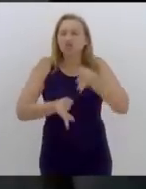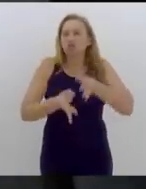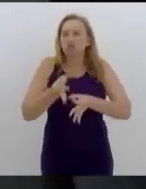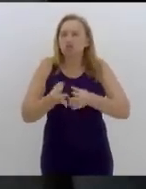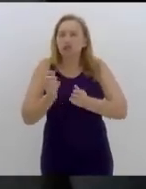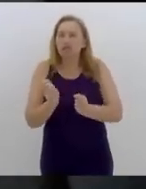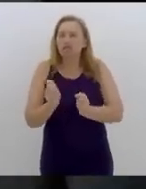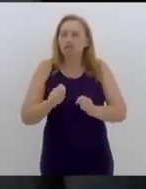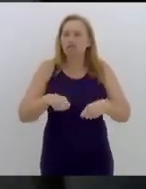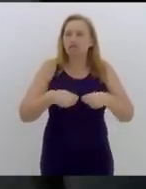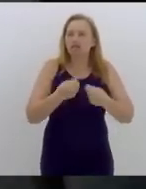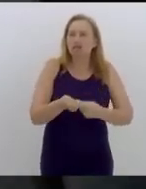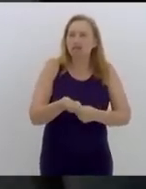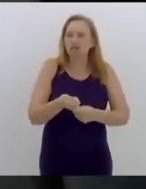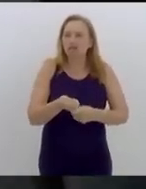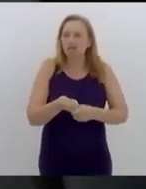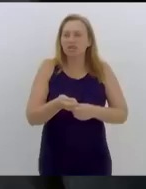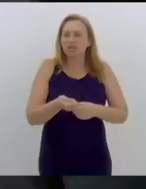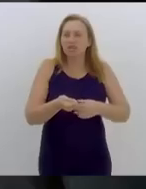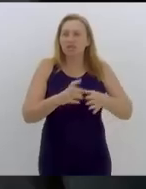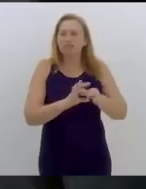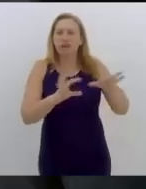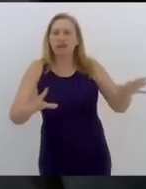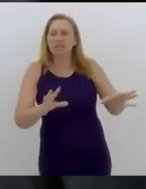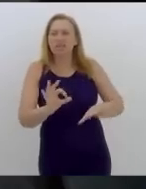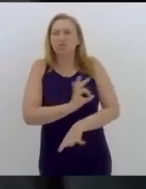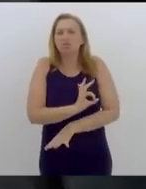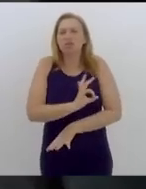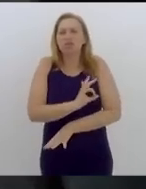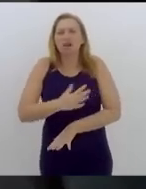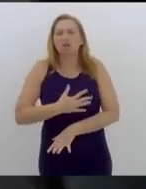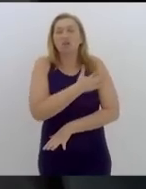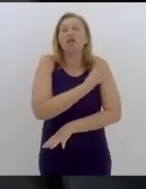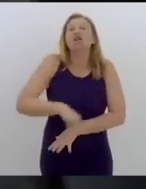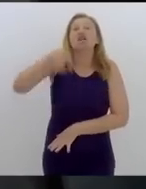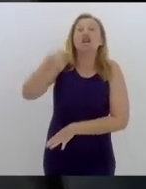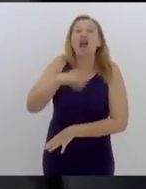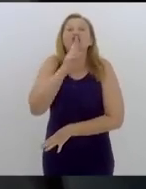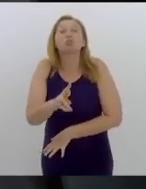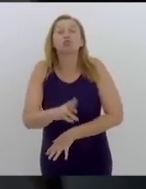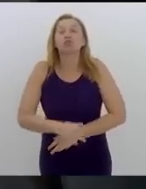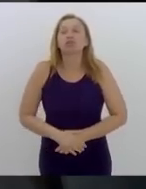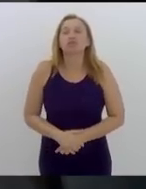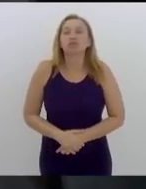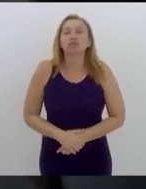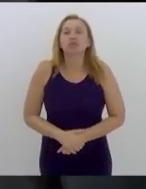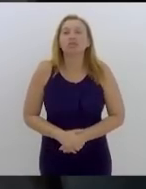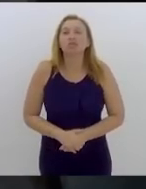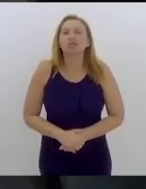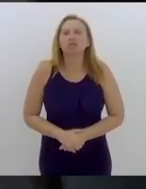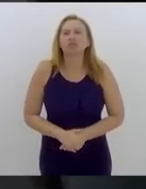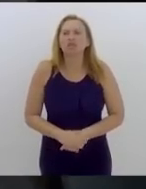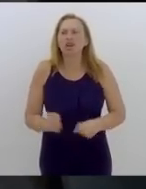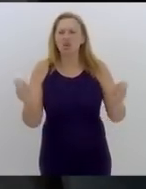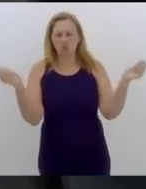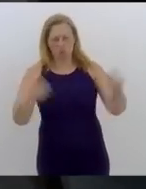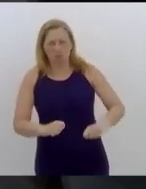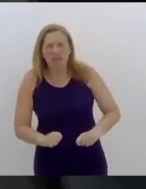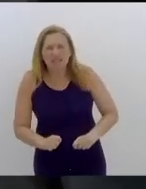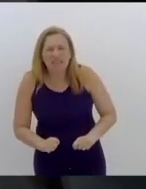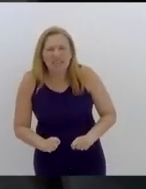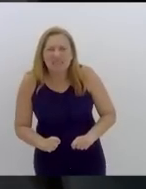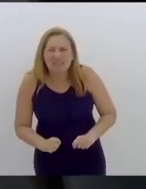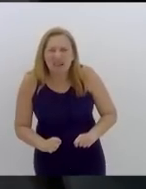nexo causal ao favor do policial militar quem responde por isso é incompetência